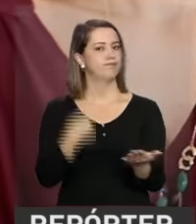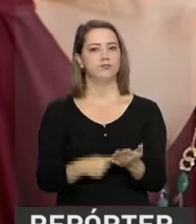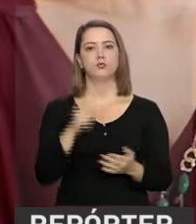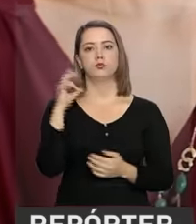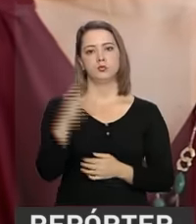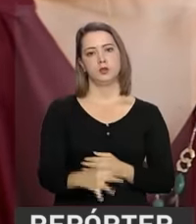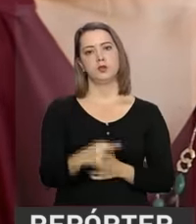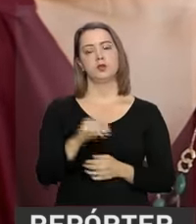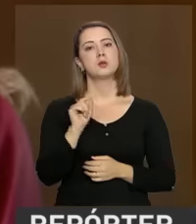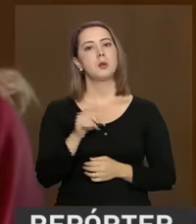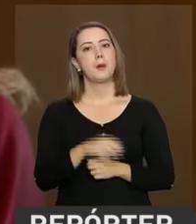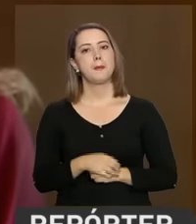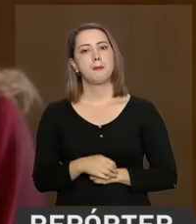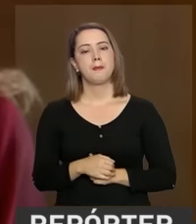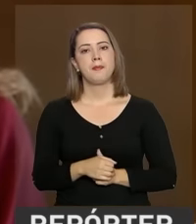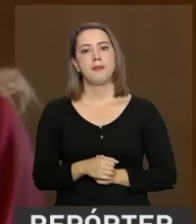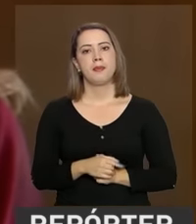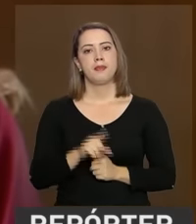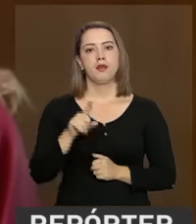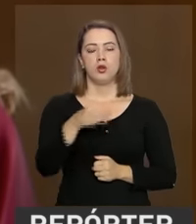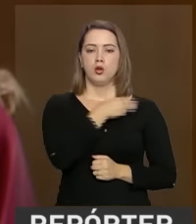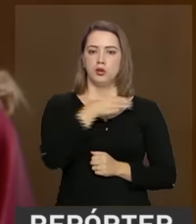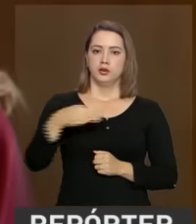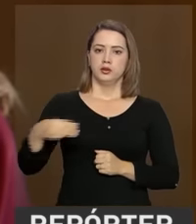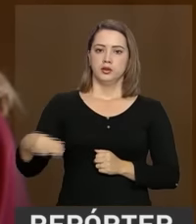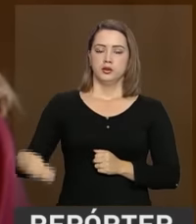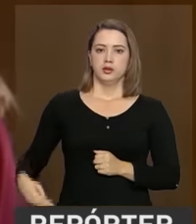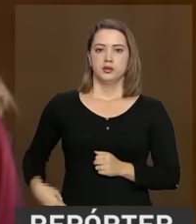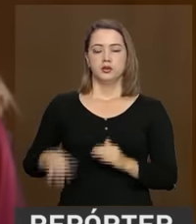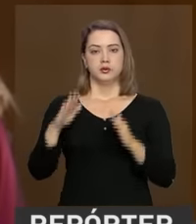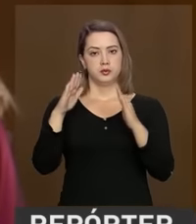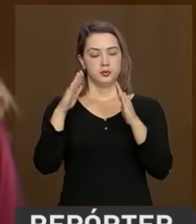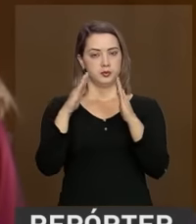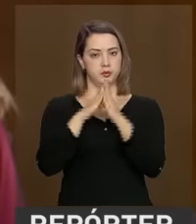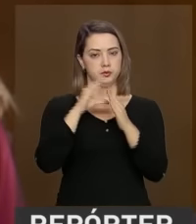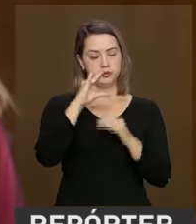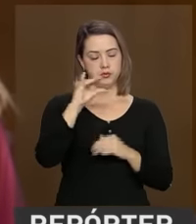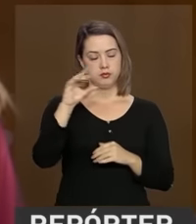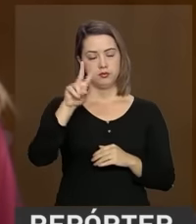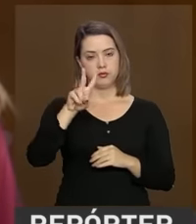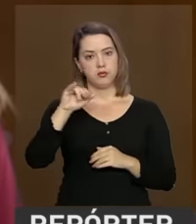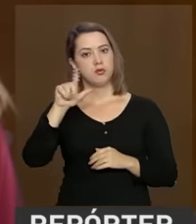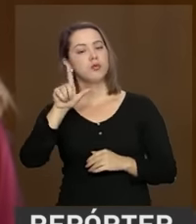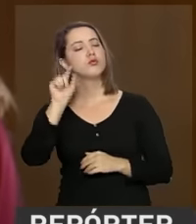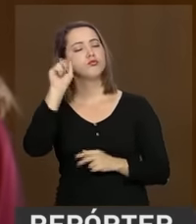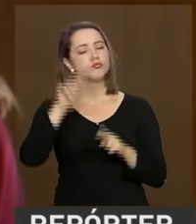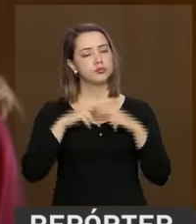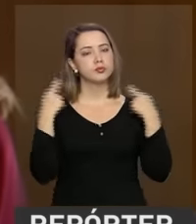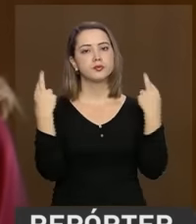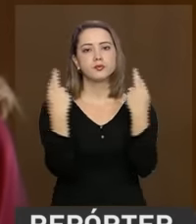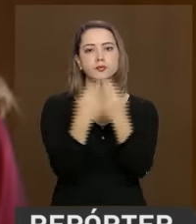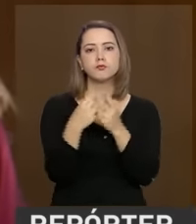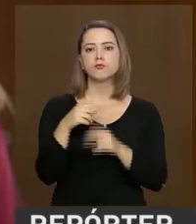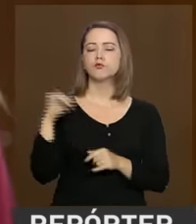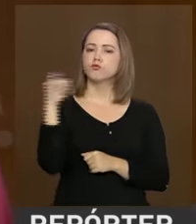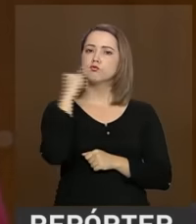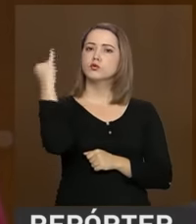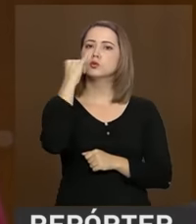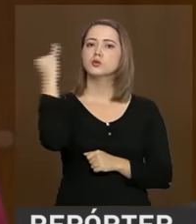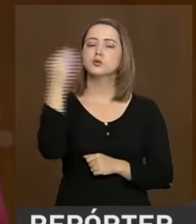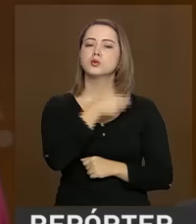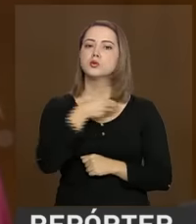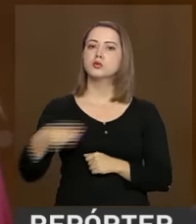só aguardar o tempo certo. Segundo o ministro-chefe da Casa Civil, Eliseu Padilha, a reunião foi importante para que os novos ministros